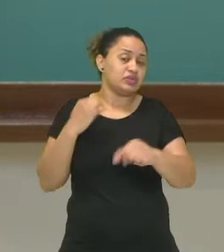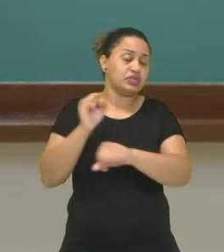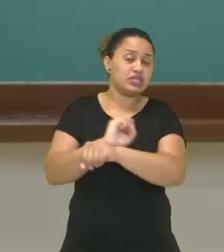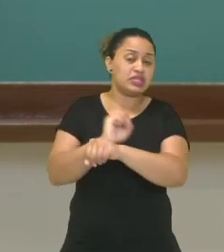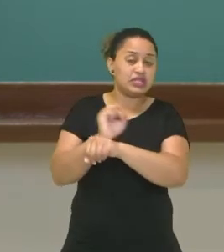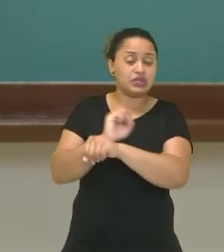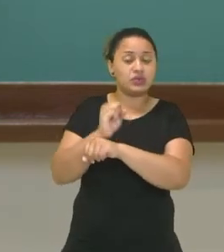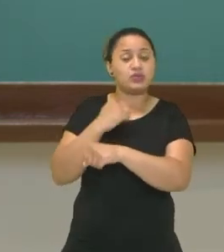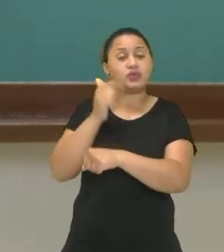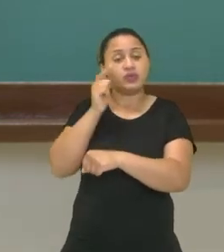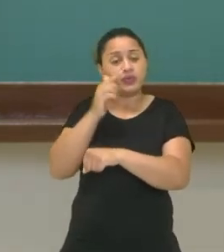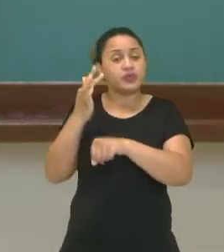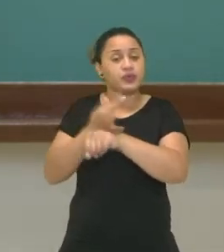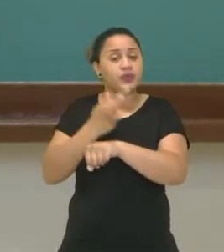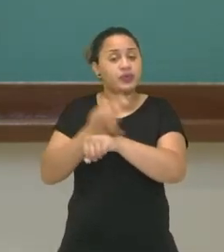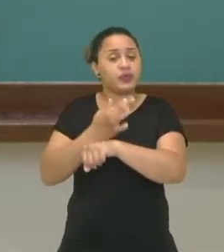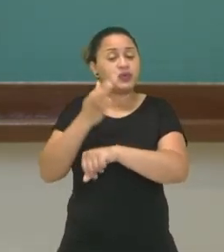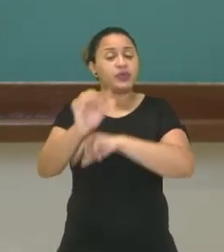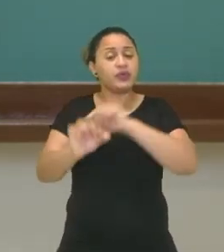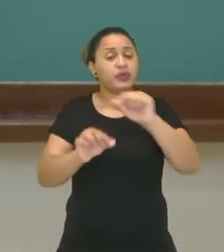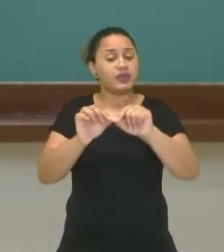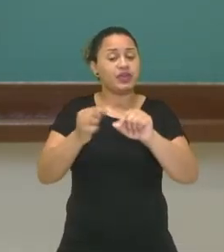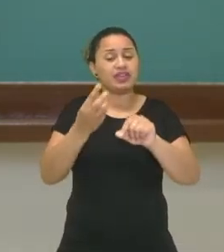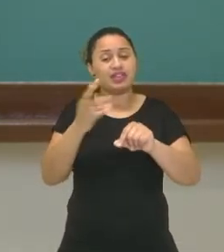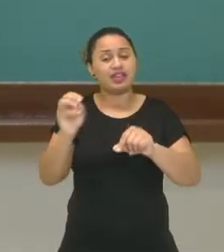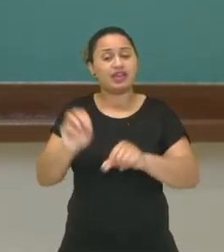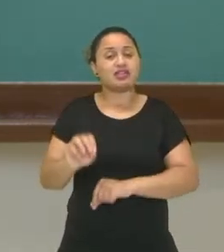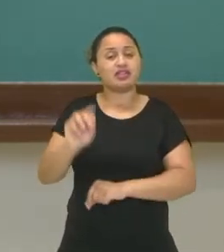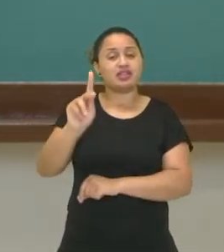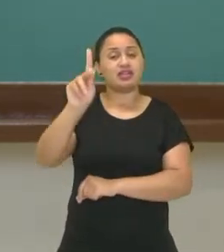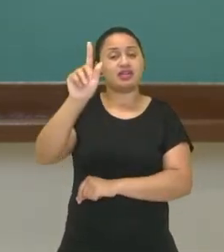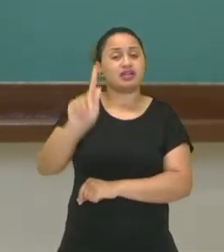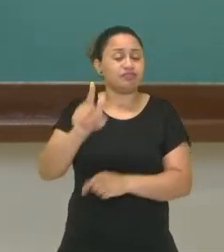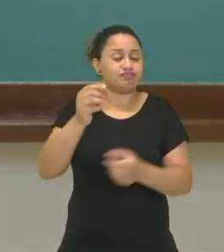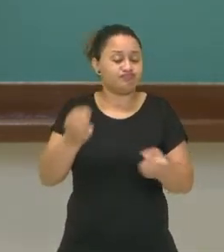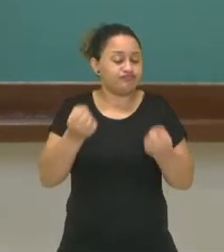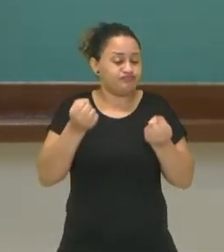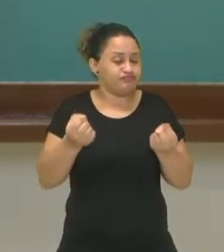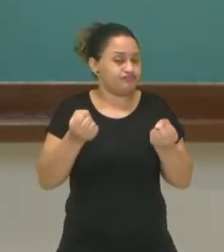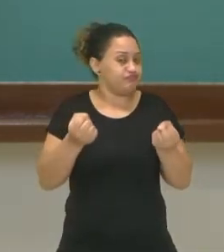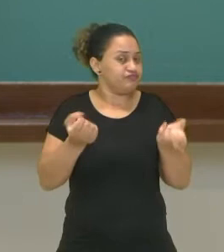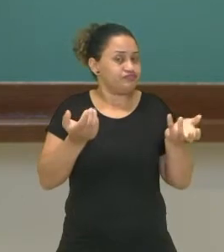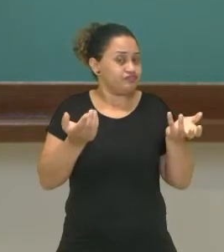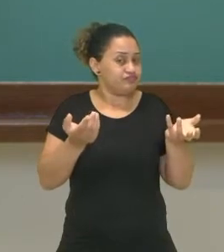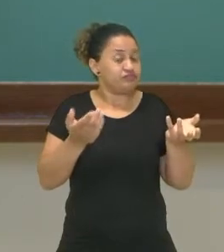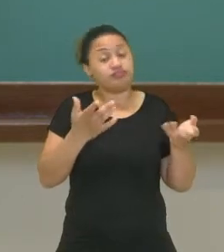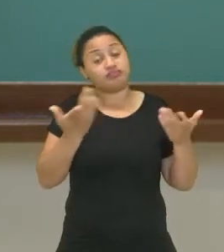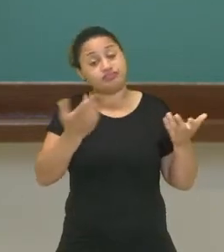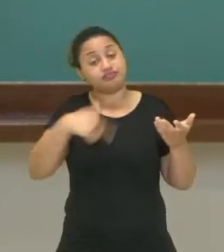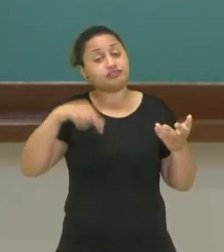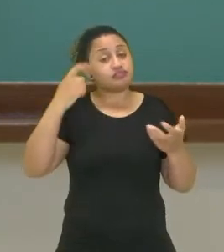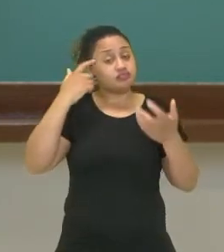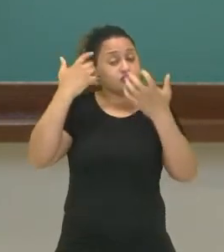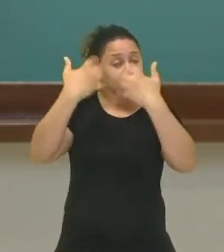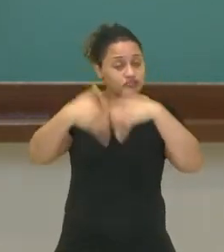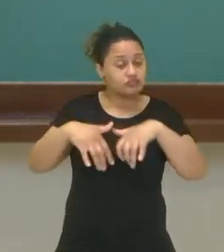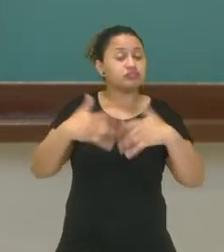consigo resistir esses 30 quilos ali no braço? Então eles pensavam isso,